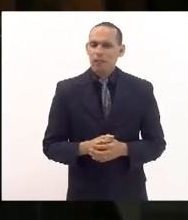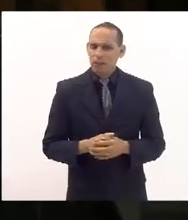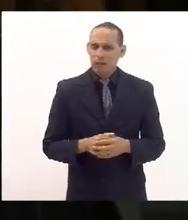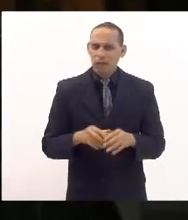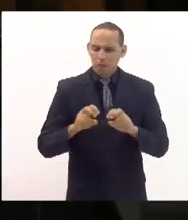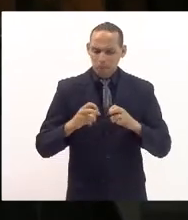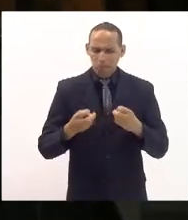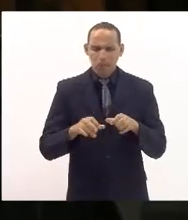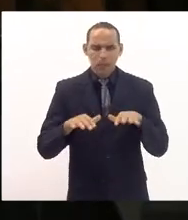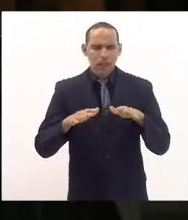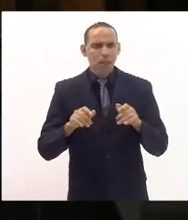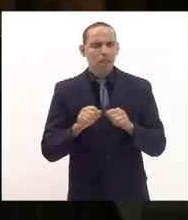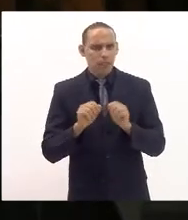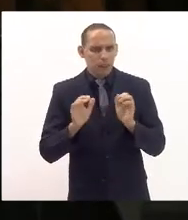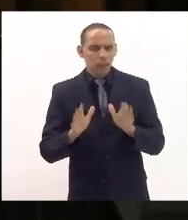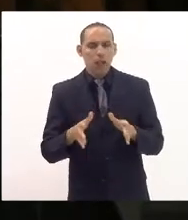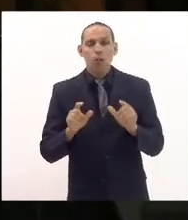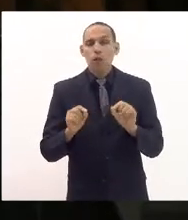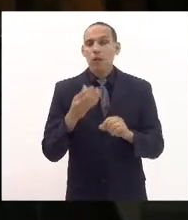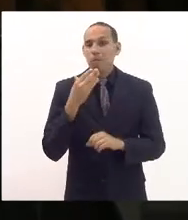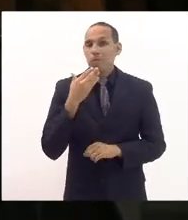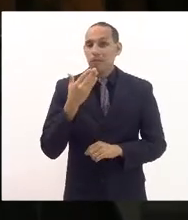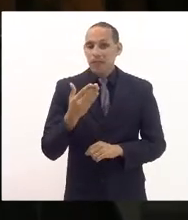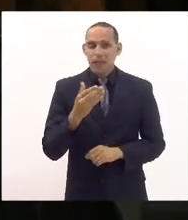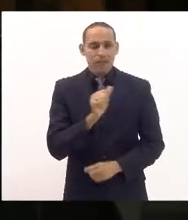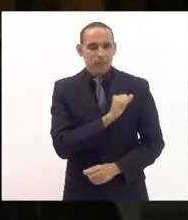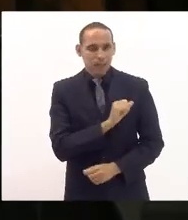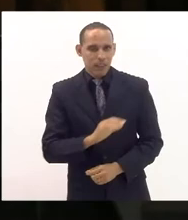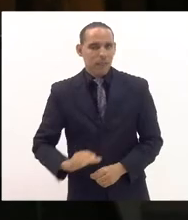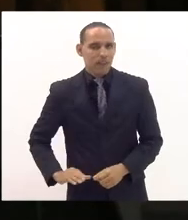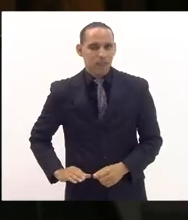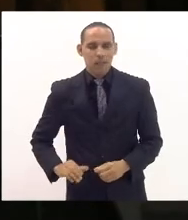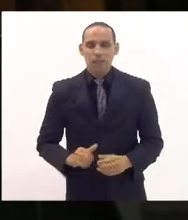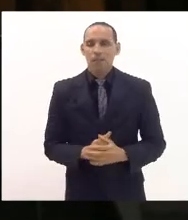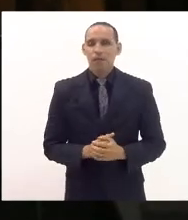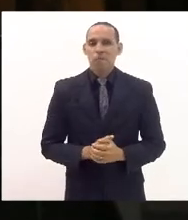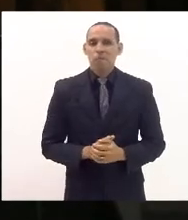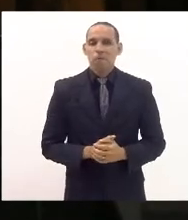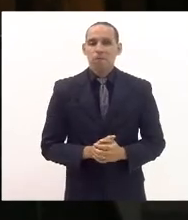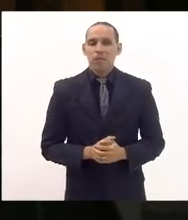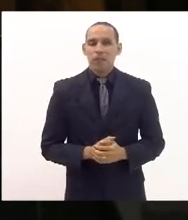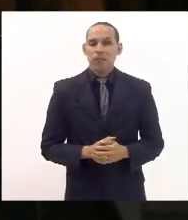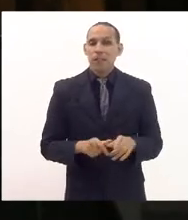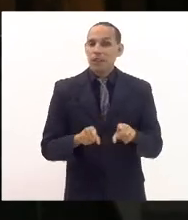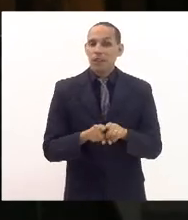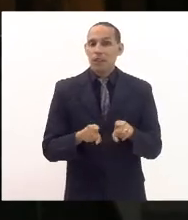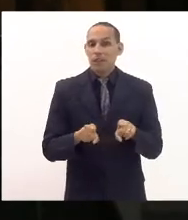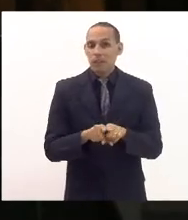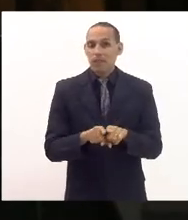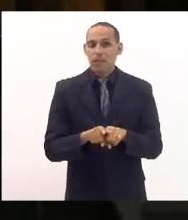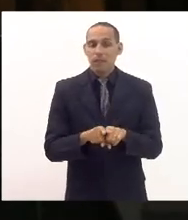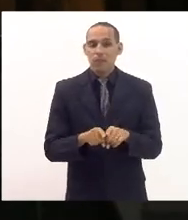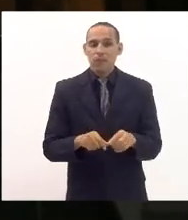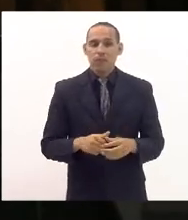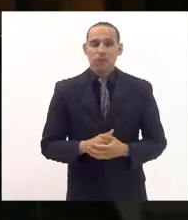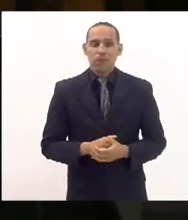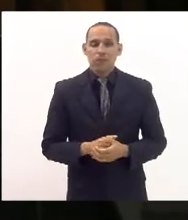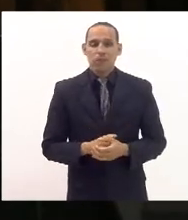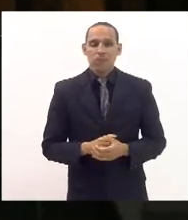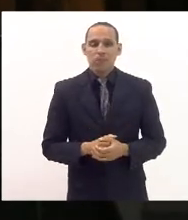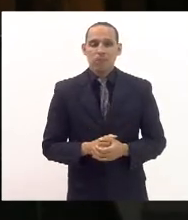em plenário solicitando ao Deputado André Ceciliano que também faça e